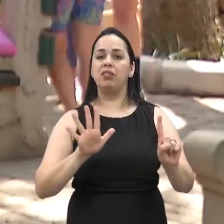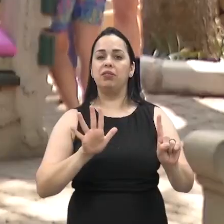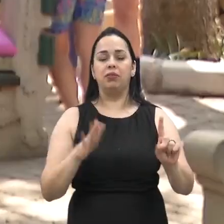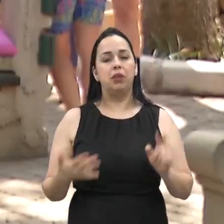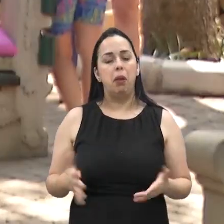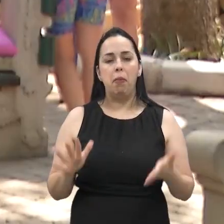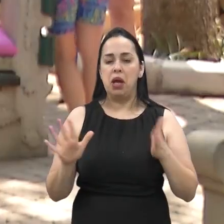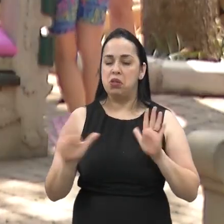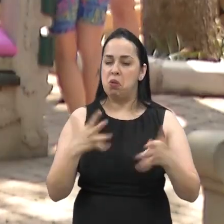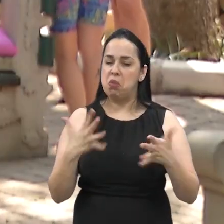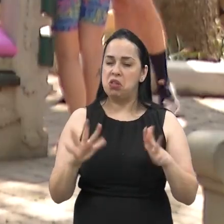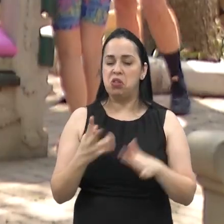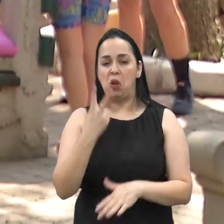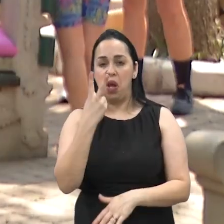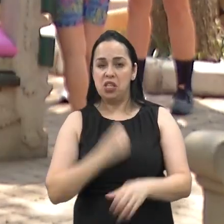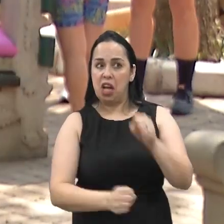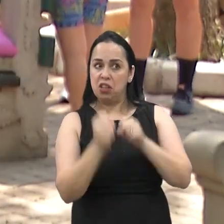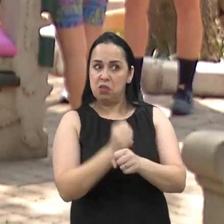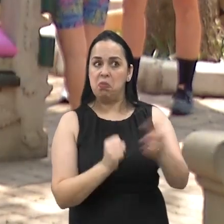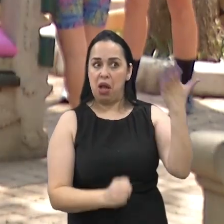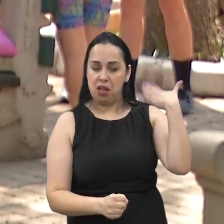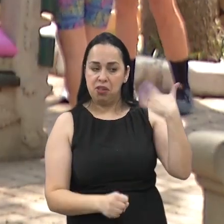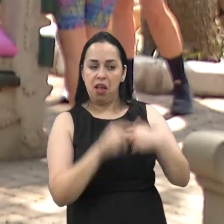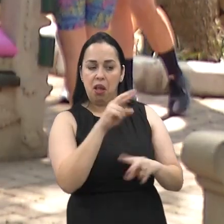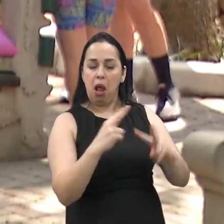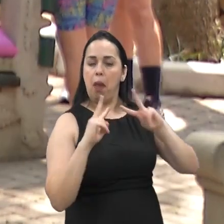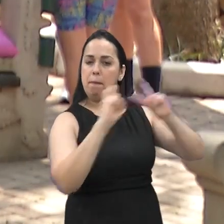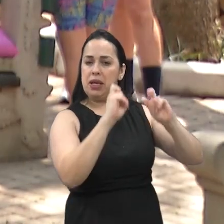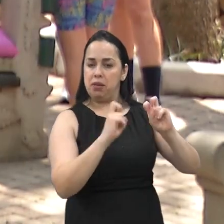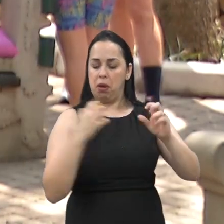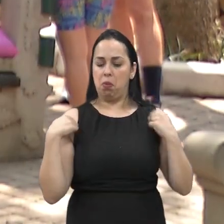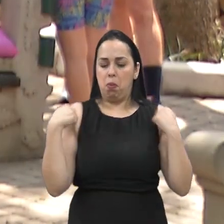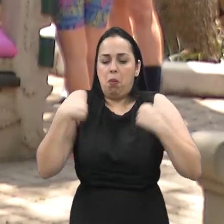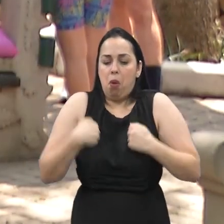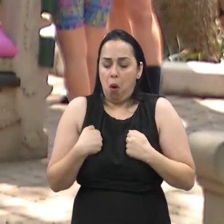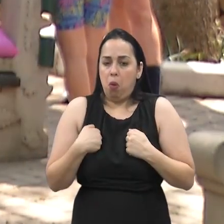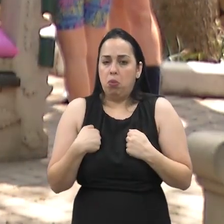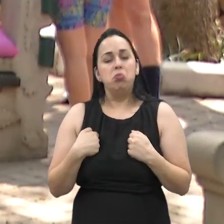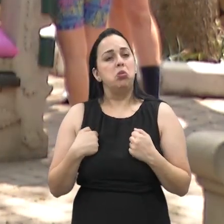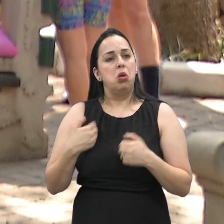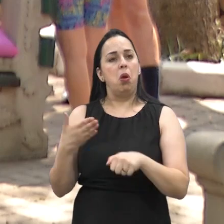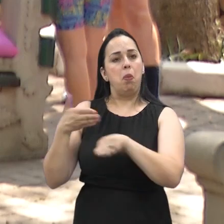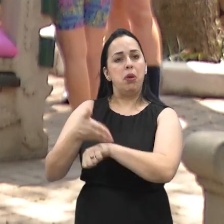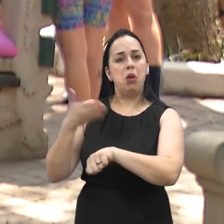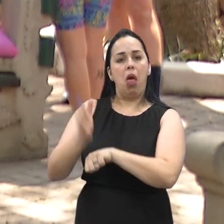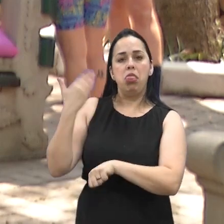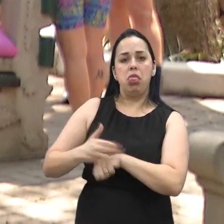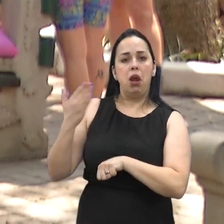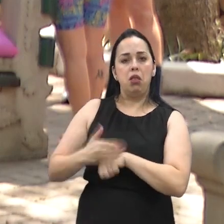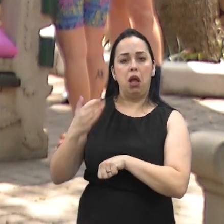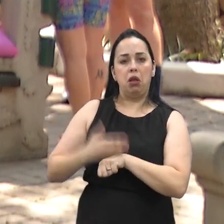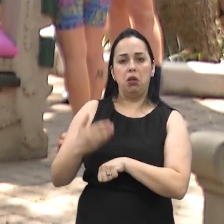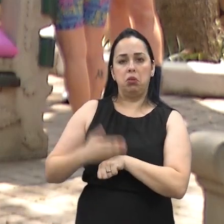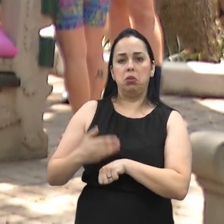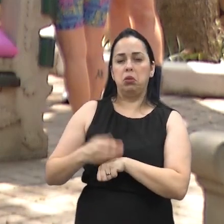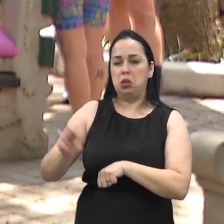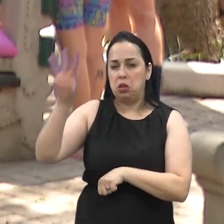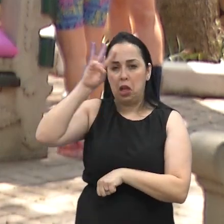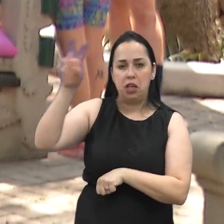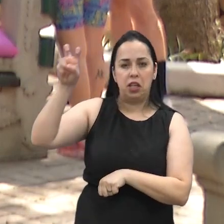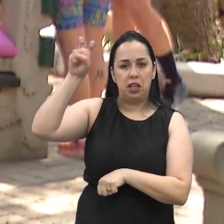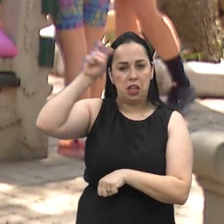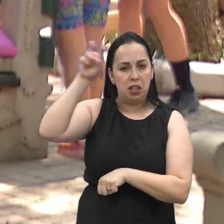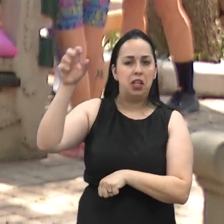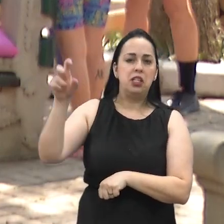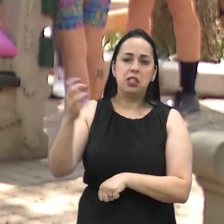natural. Faz mais ou menos uns 2 anos, ela viu que eu comecei a ter um uniforme, comecei a ir, num treino mais, com uma rotina, toda terça,